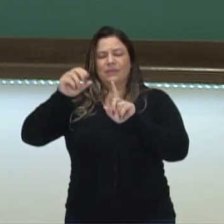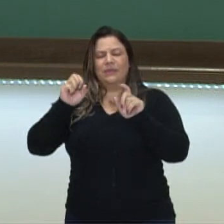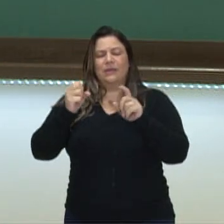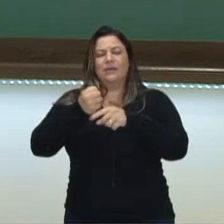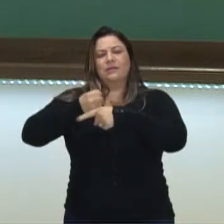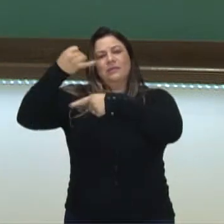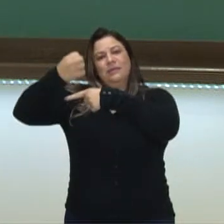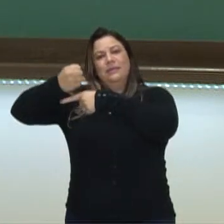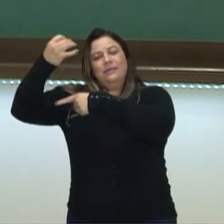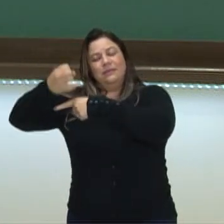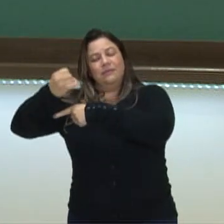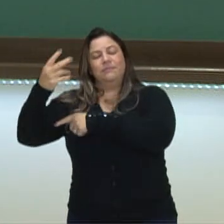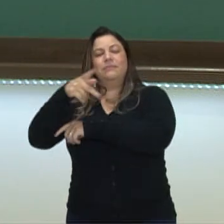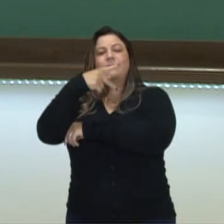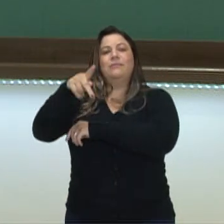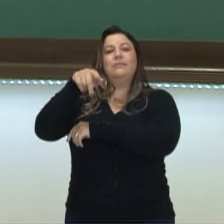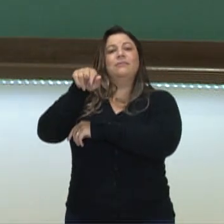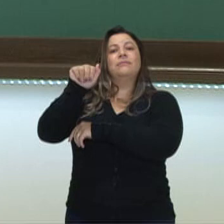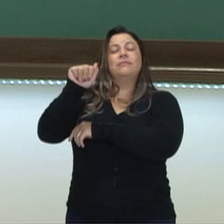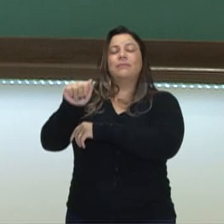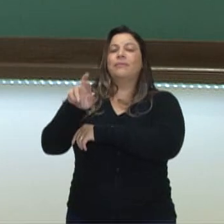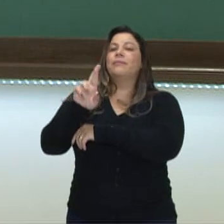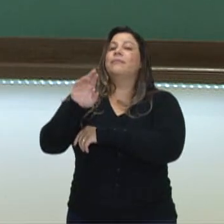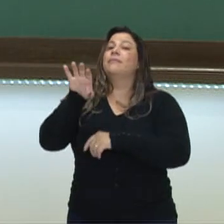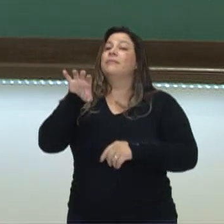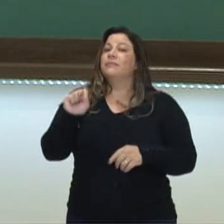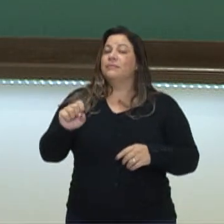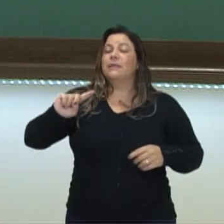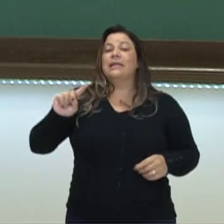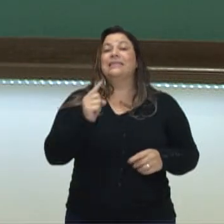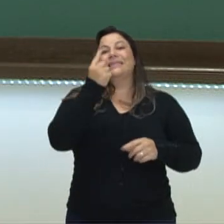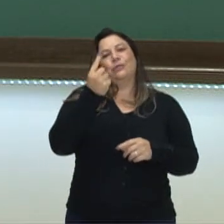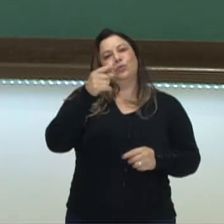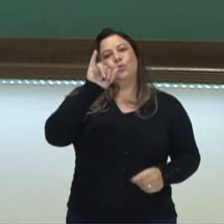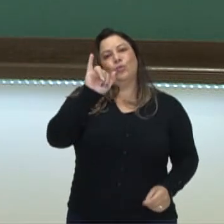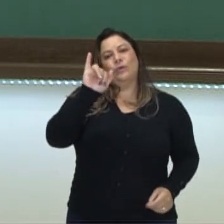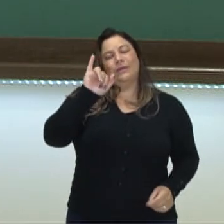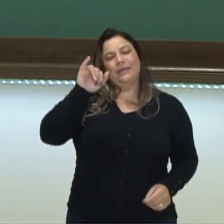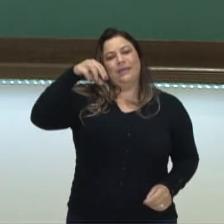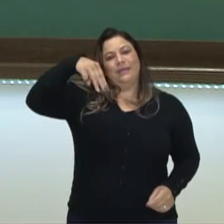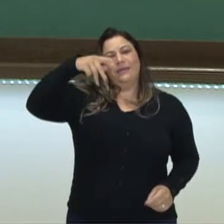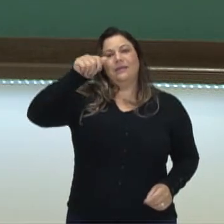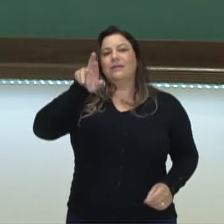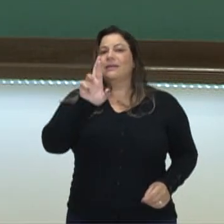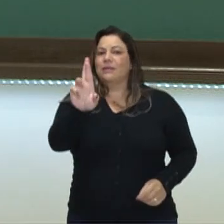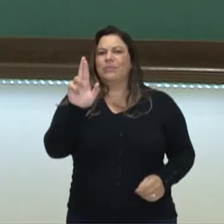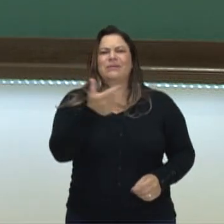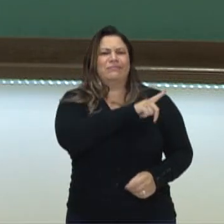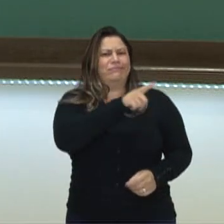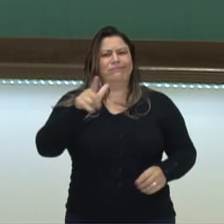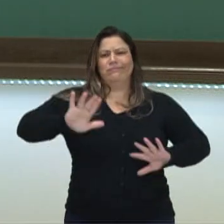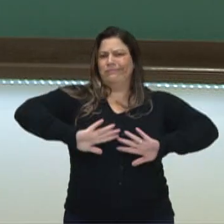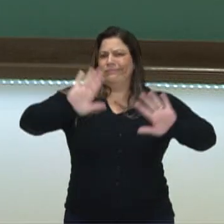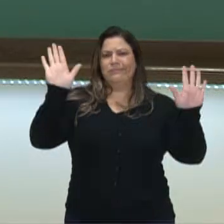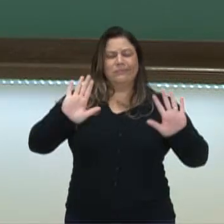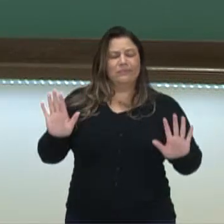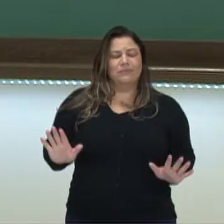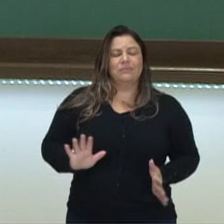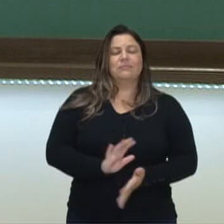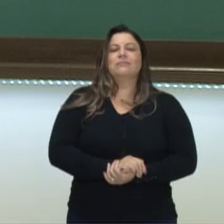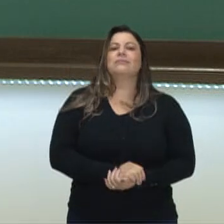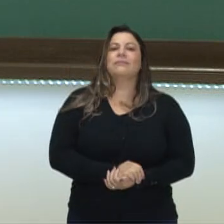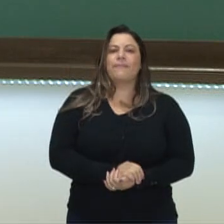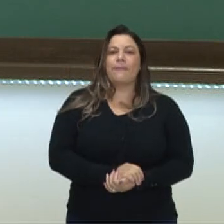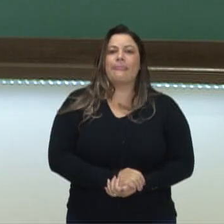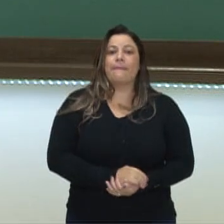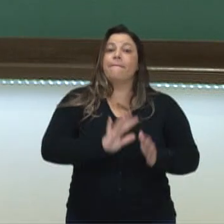pares, você tem um número quadrado perfeito. Se um expoente for ímpar, então você não tem mais quadrado perfeito por causa desse expoente, tá